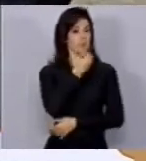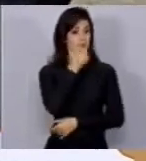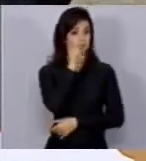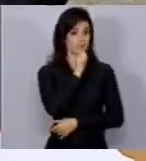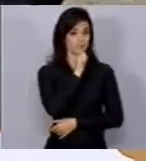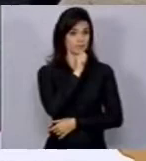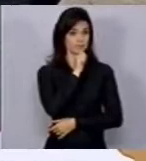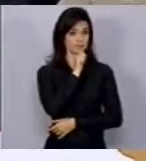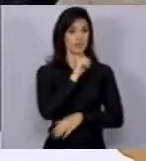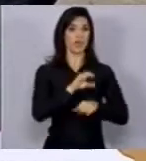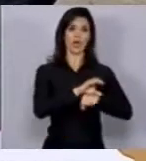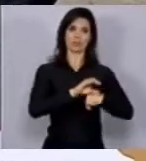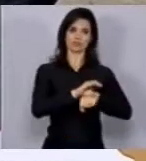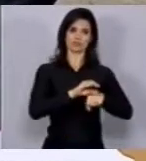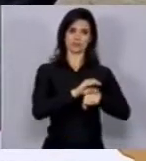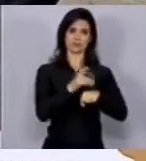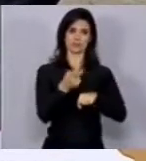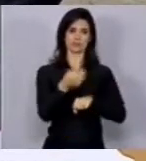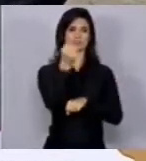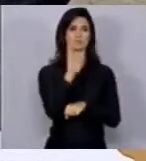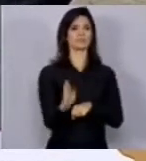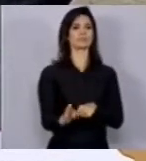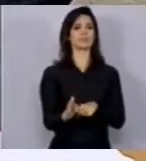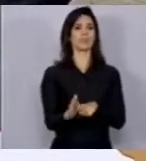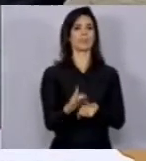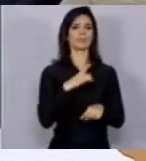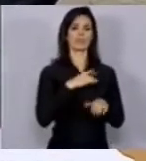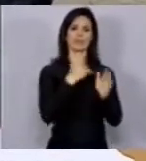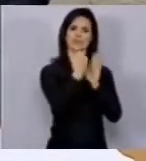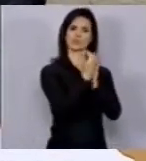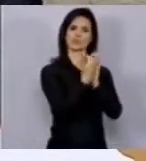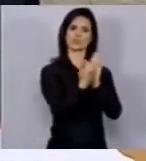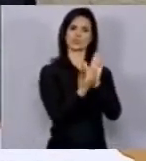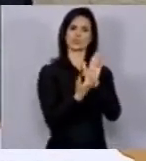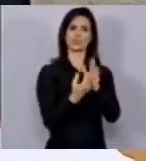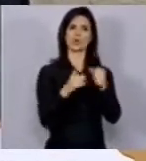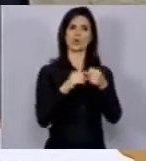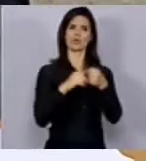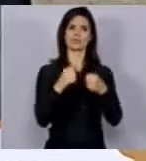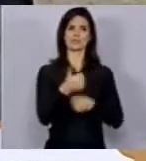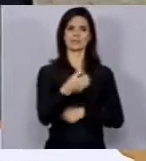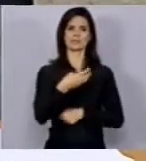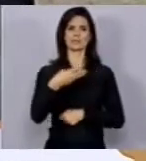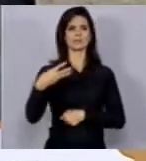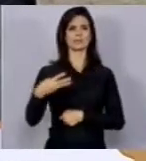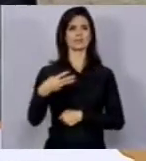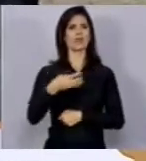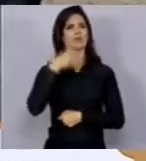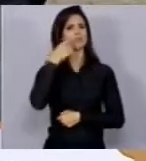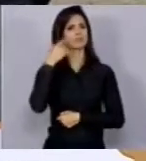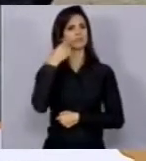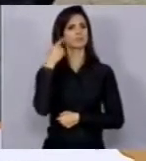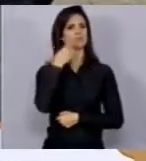Constituição Federal da República Federativa do Brasil estabelece, em seu artigo 133, que o